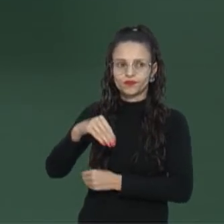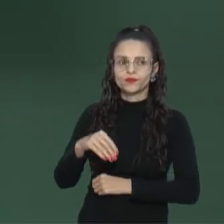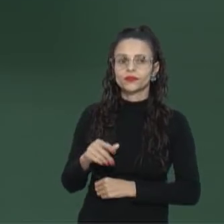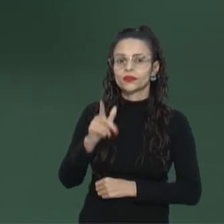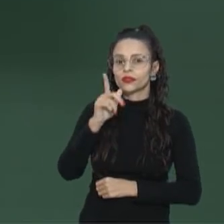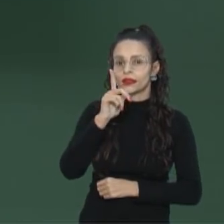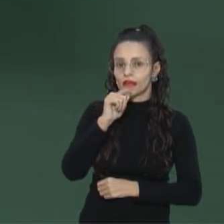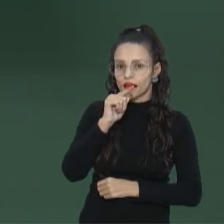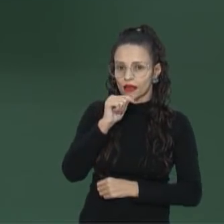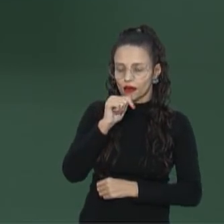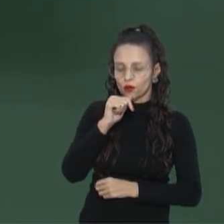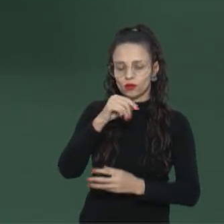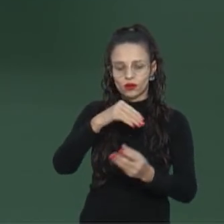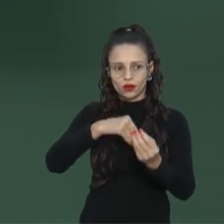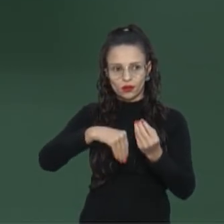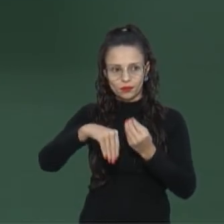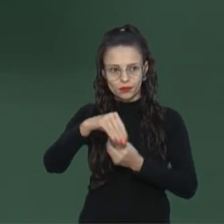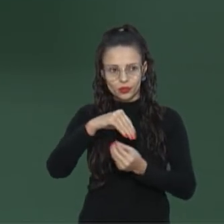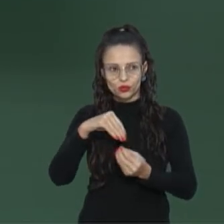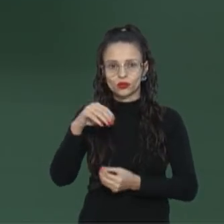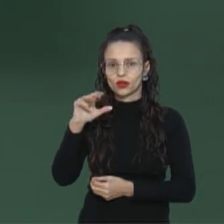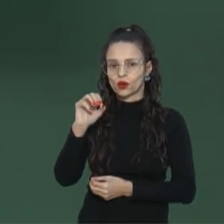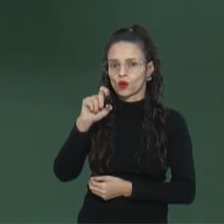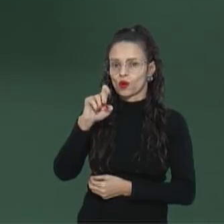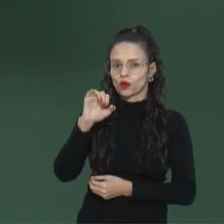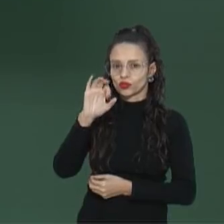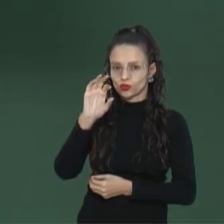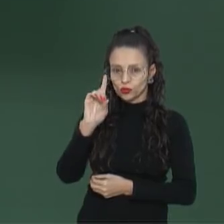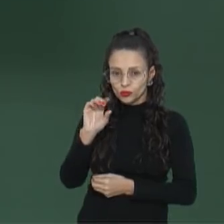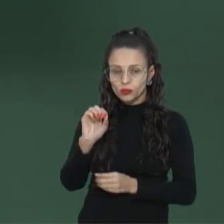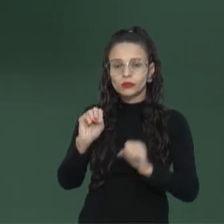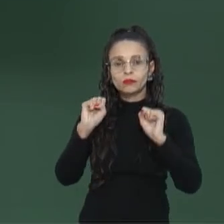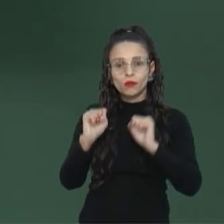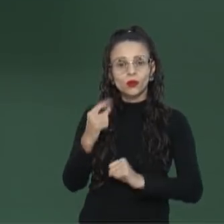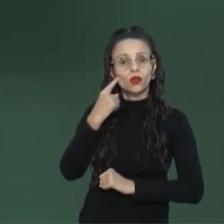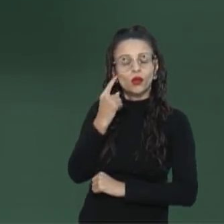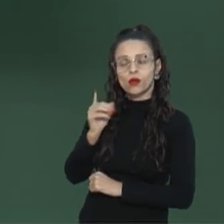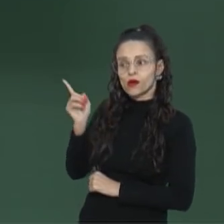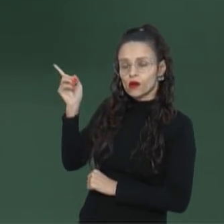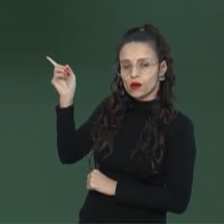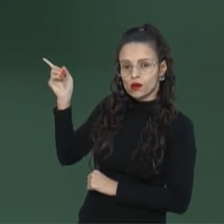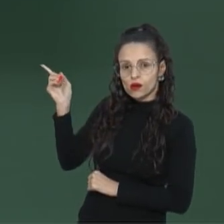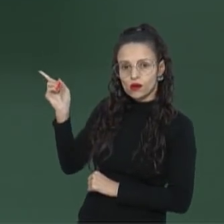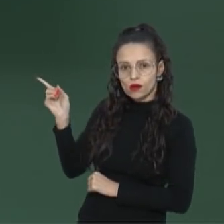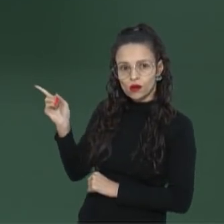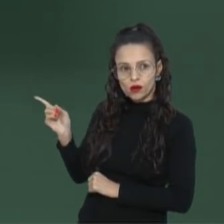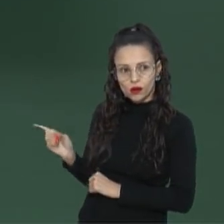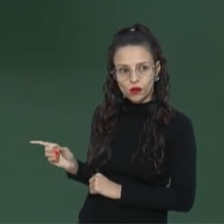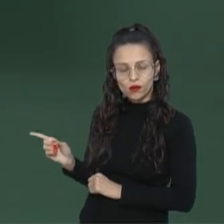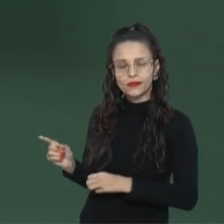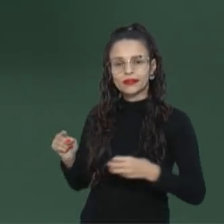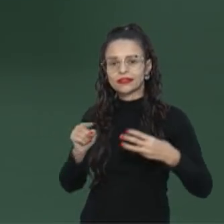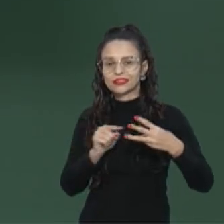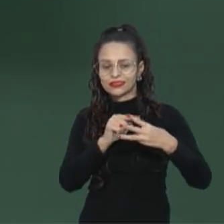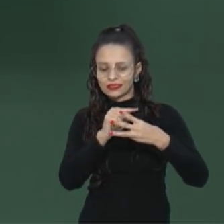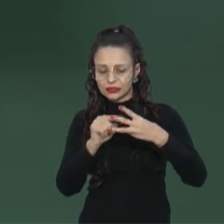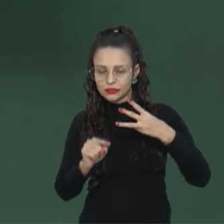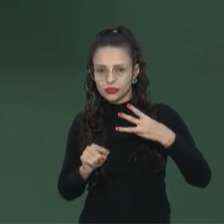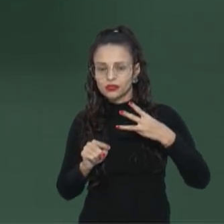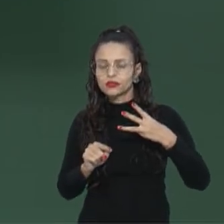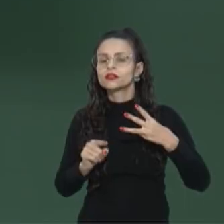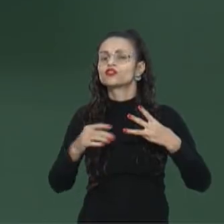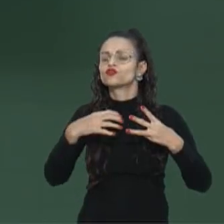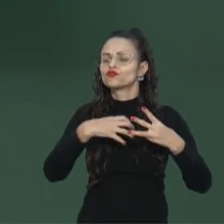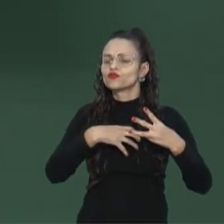pode dar um ácido, pode dar uma base ou também pode dar duas bases. E a maneira como a água e os óxidos